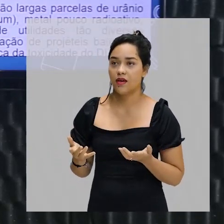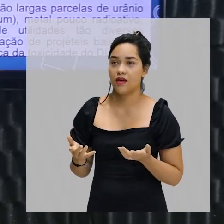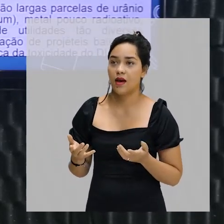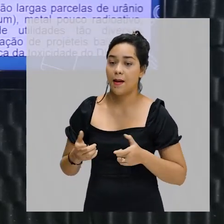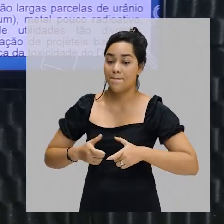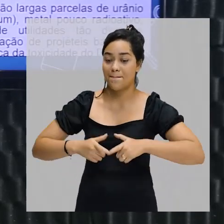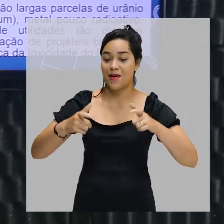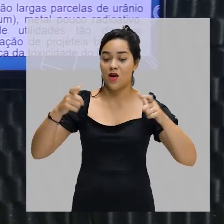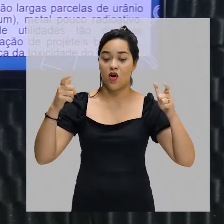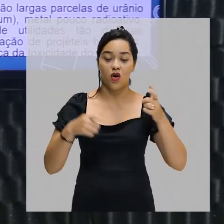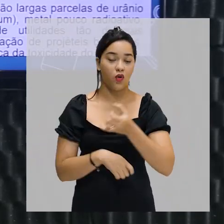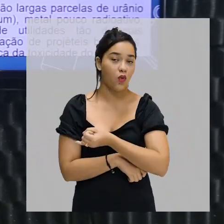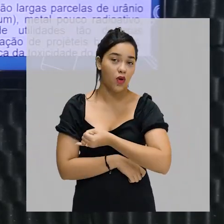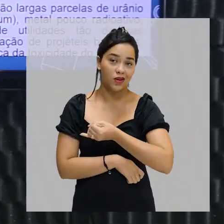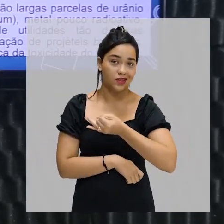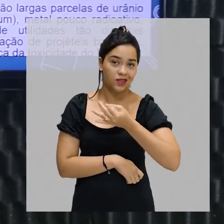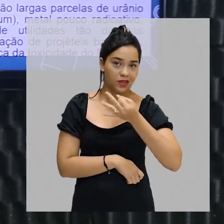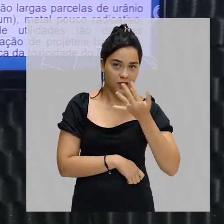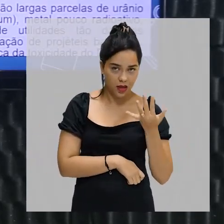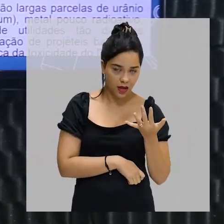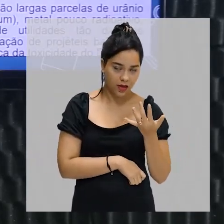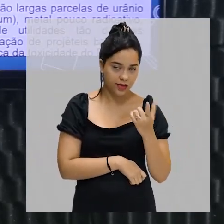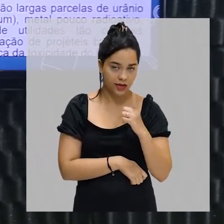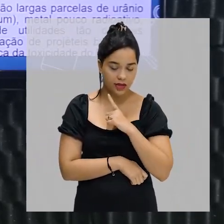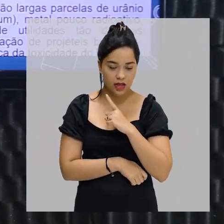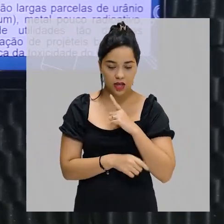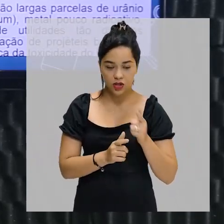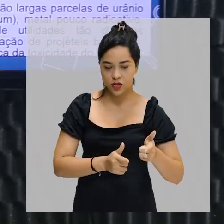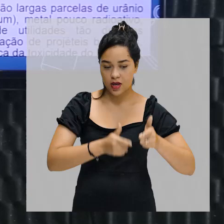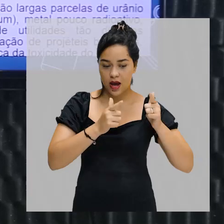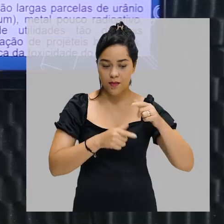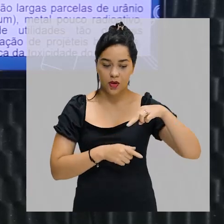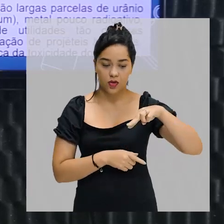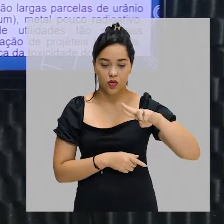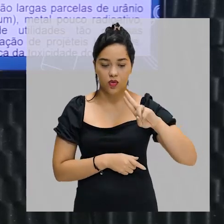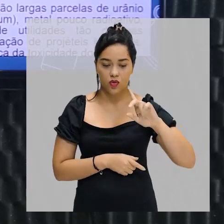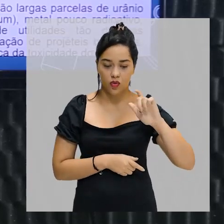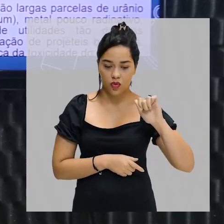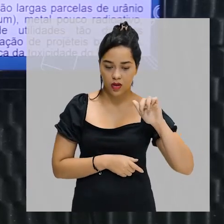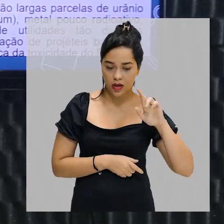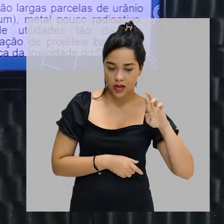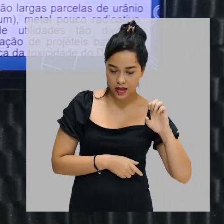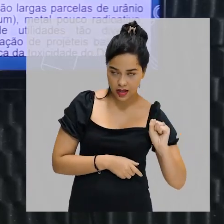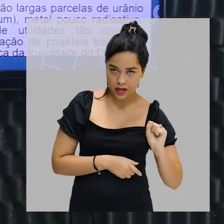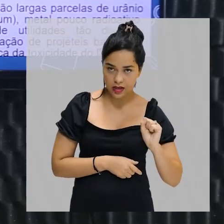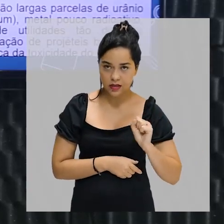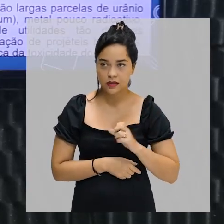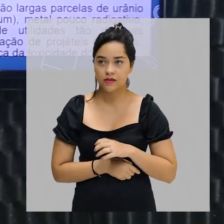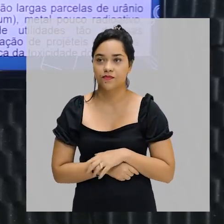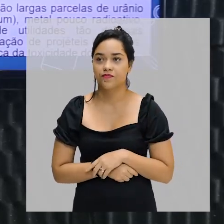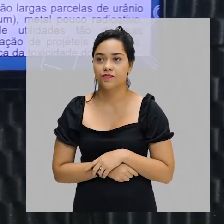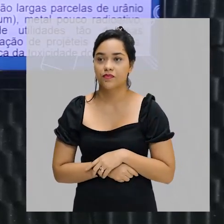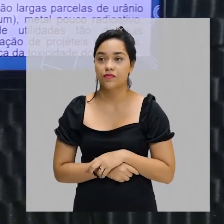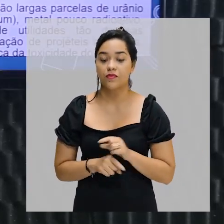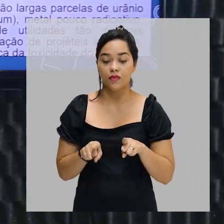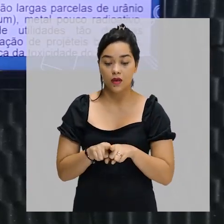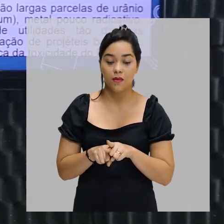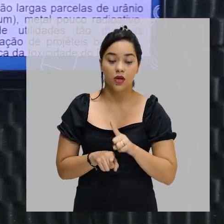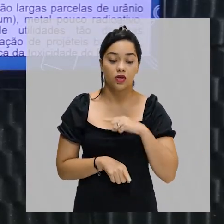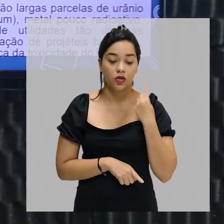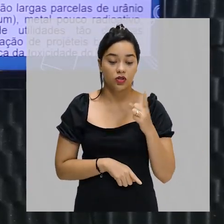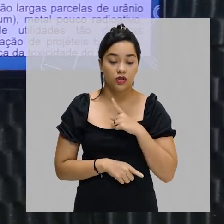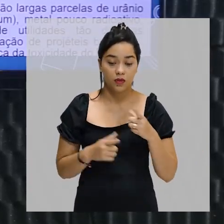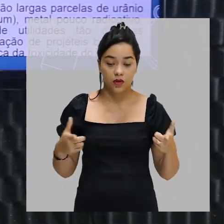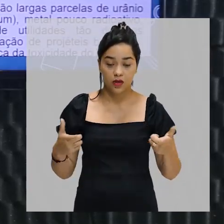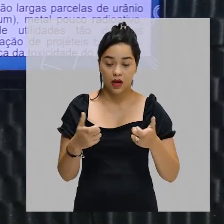maior quantidade de armas nucleares, tá ok? E nós temos um